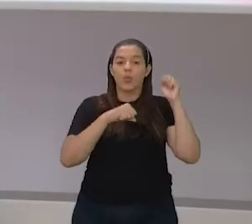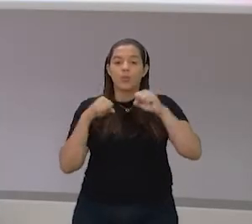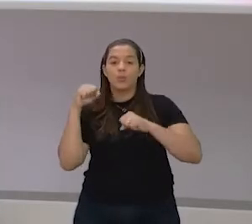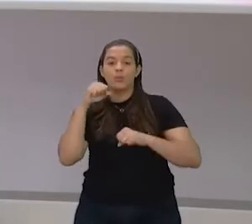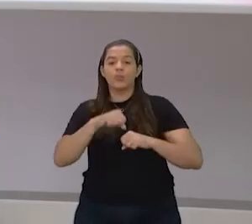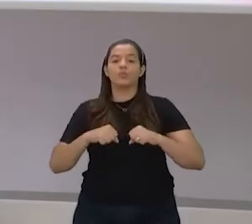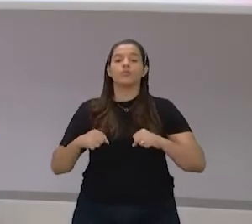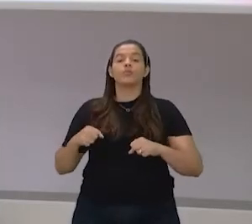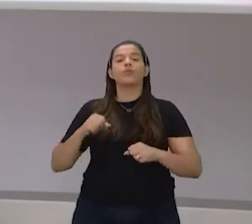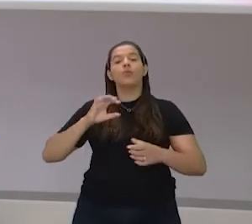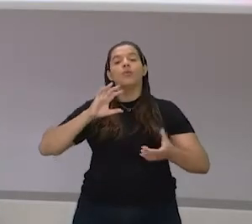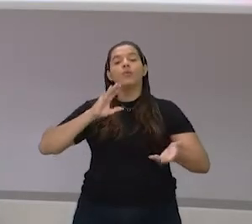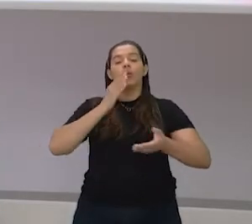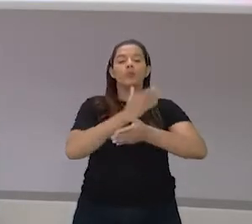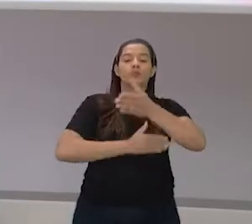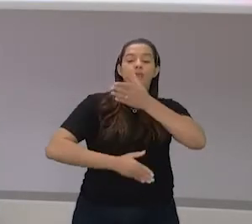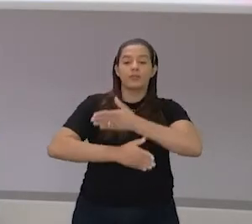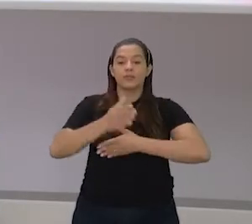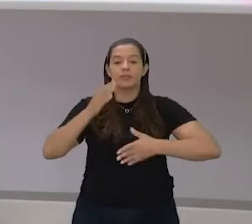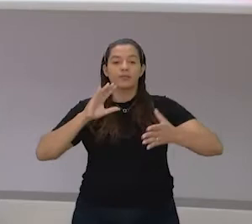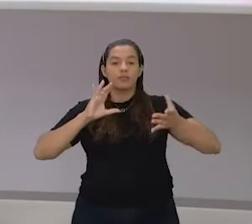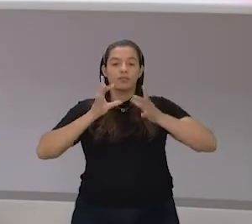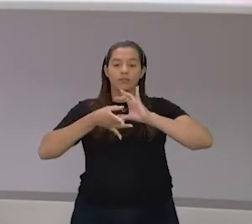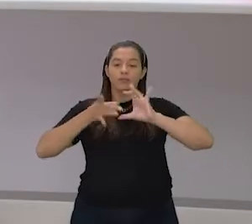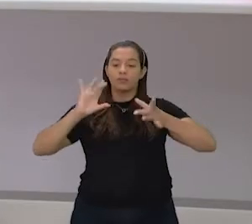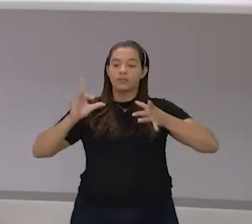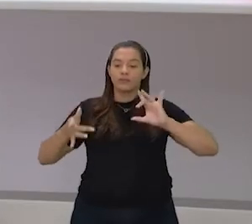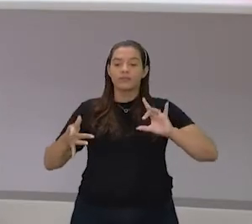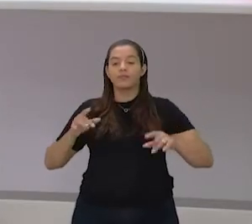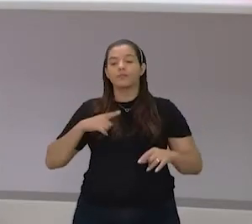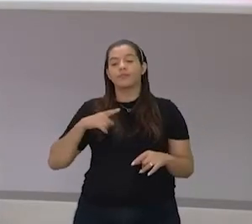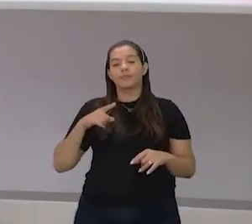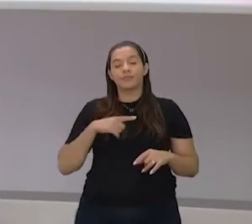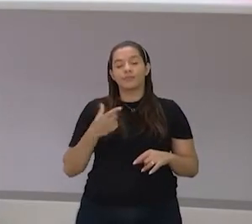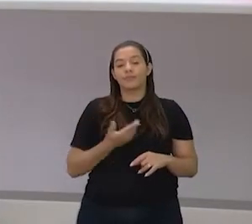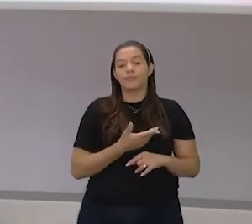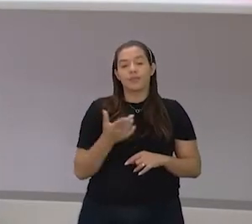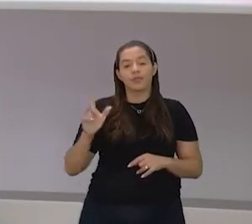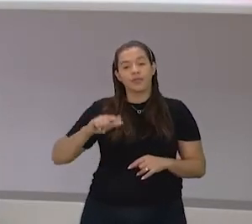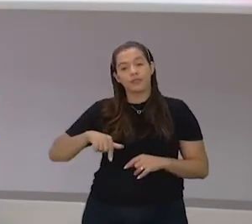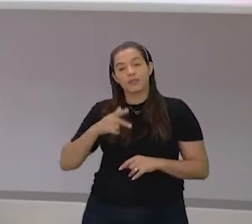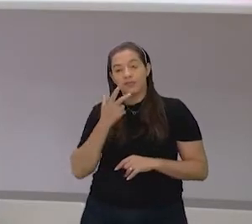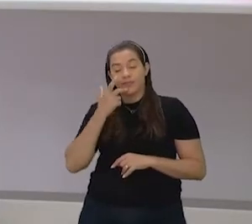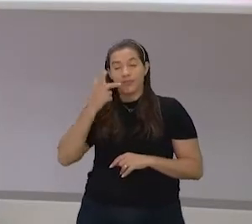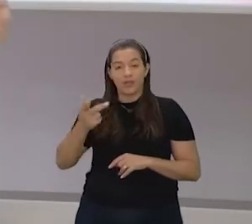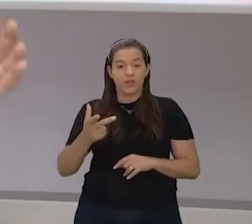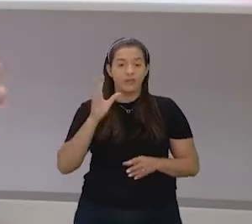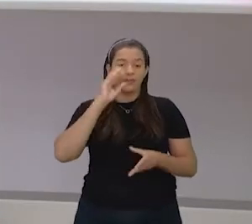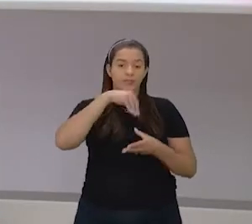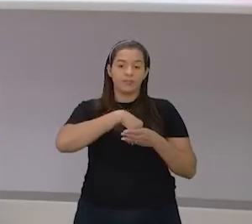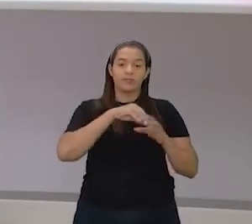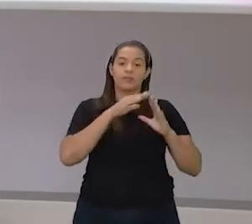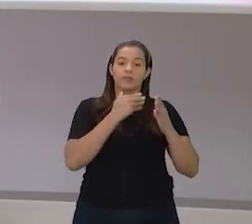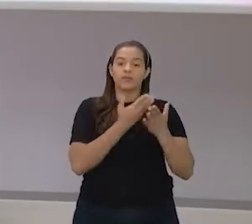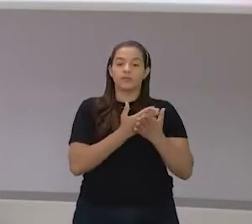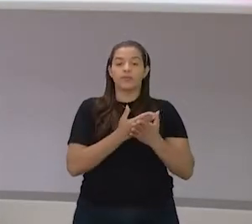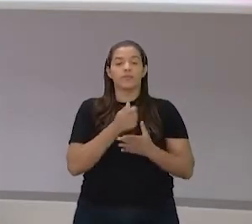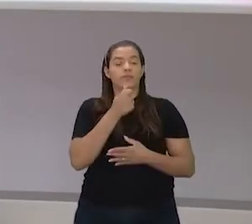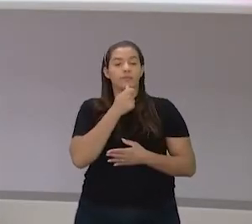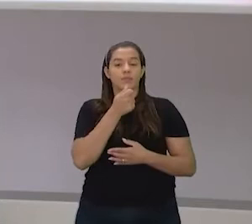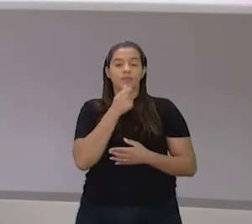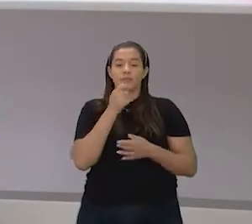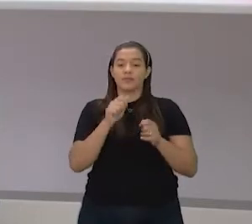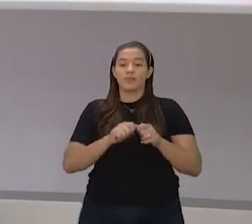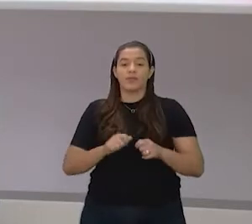o atletismo, outras modalidades que a gente até falava na escola, mas não executava, por achar que